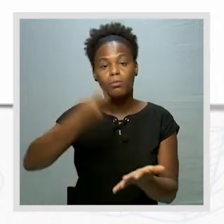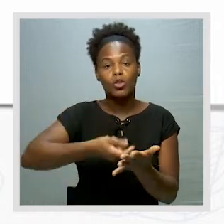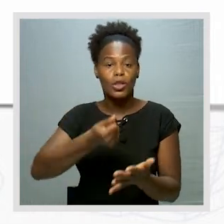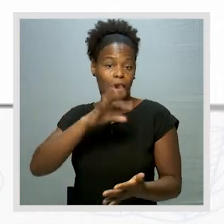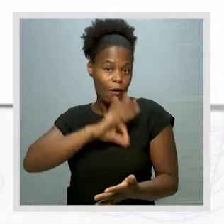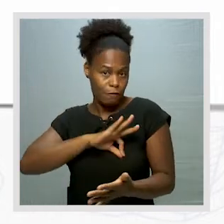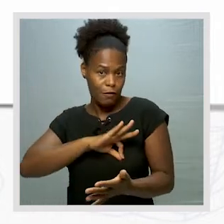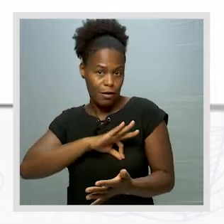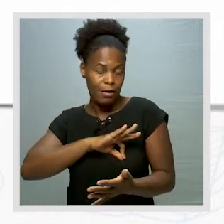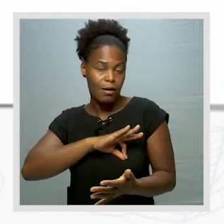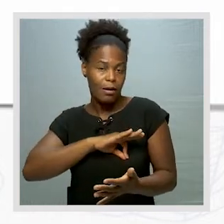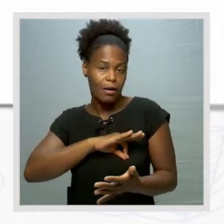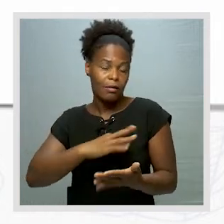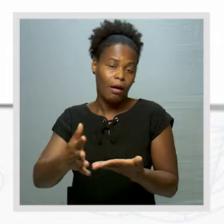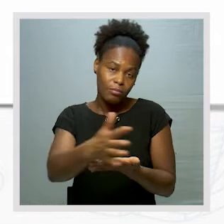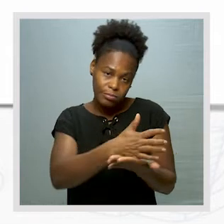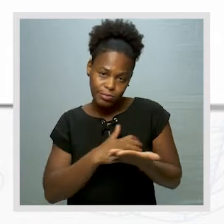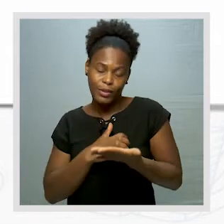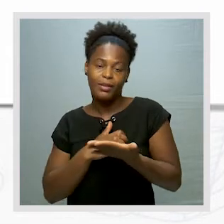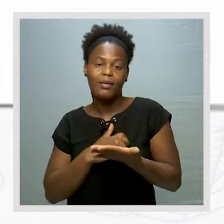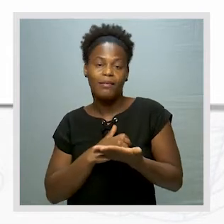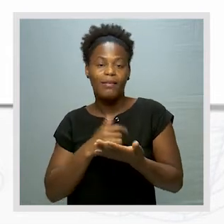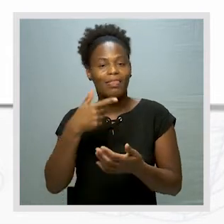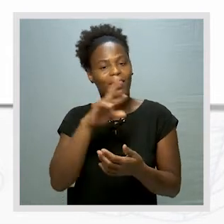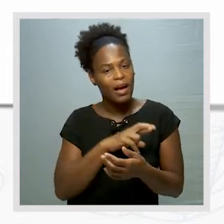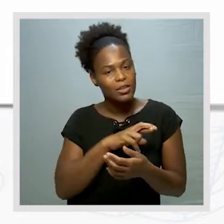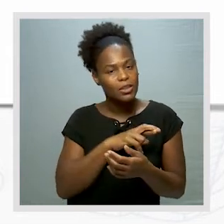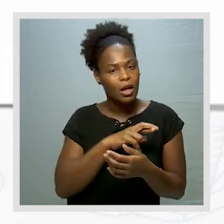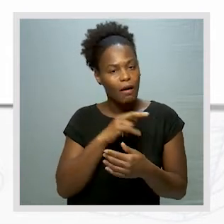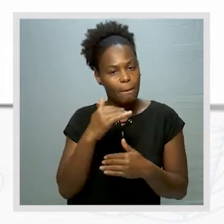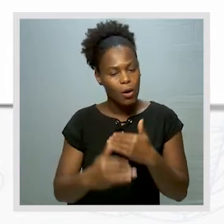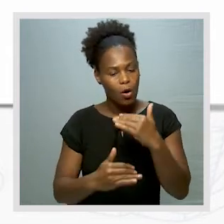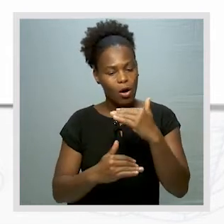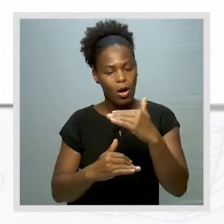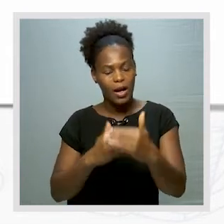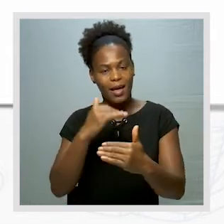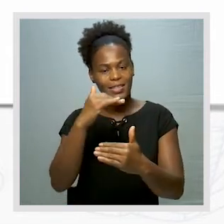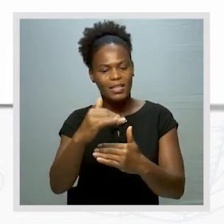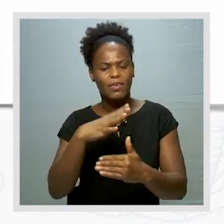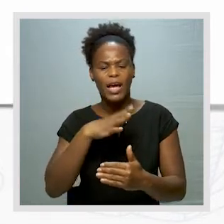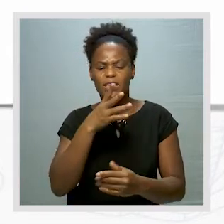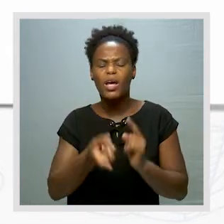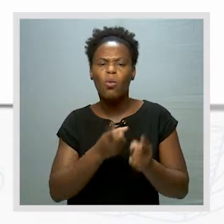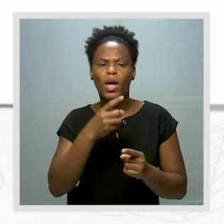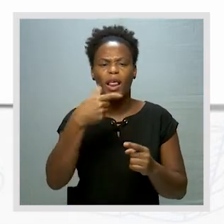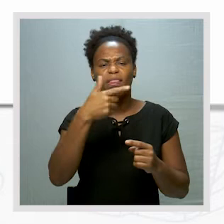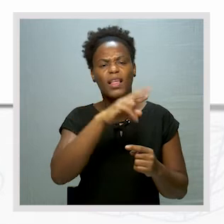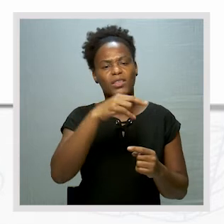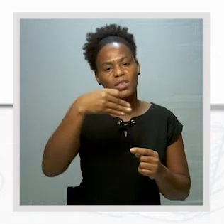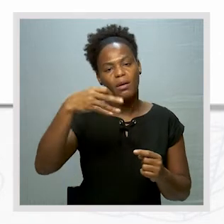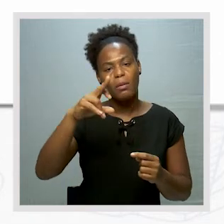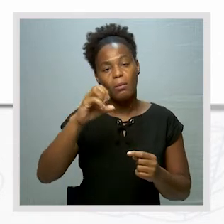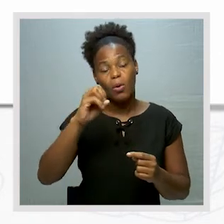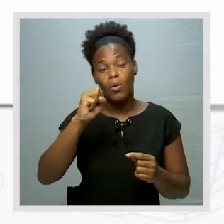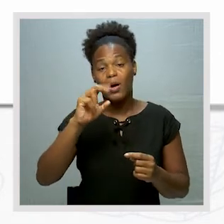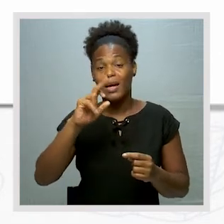sobre o rendimento dos agentes econômicos, mas com taxas progressivas. O que significa taxas